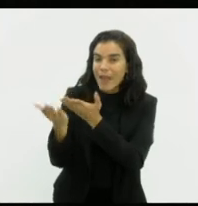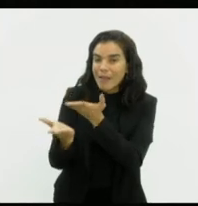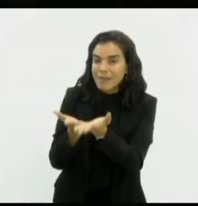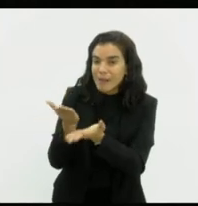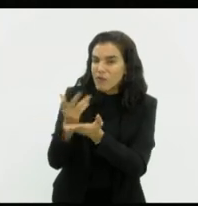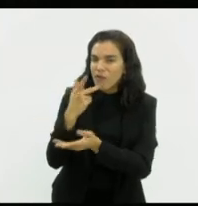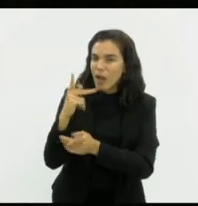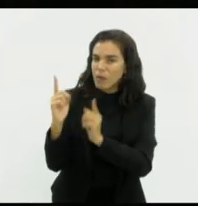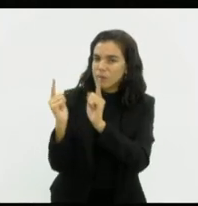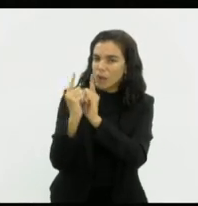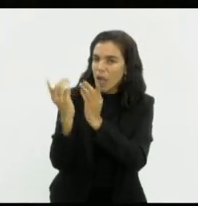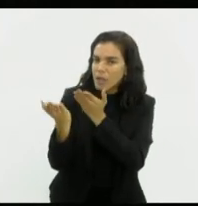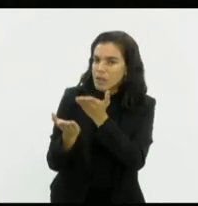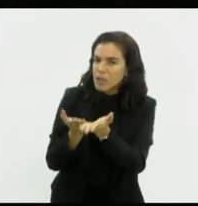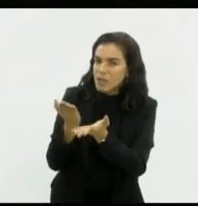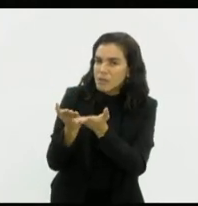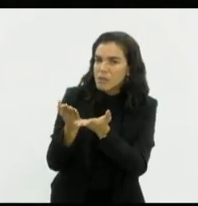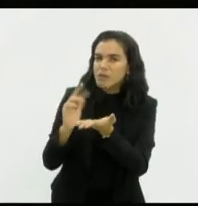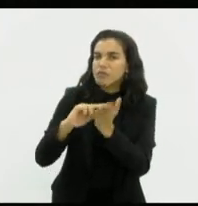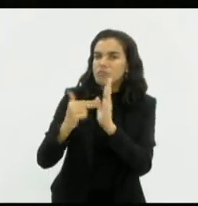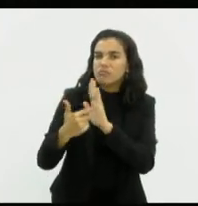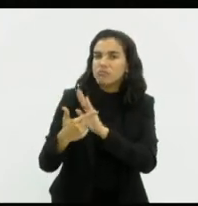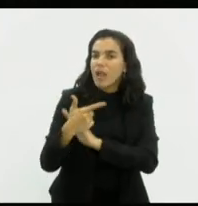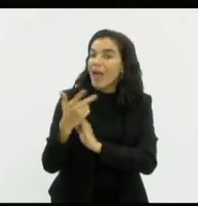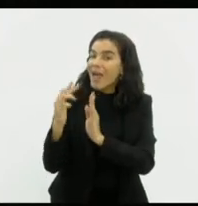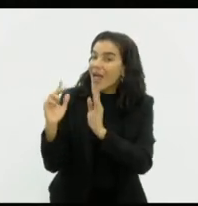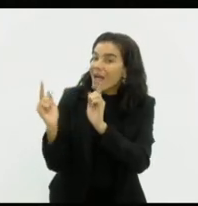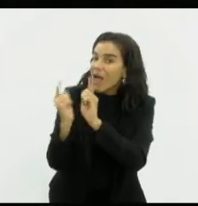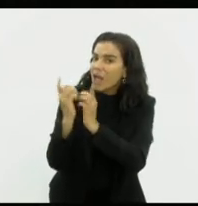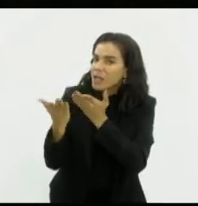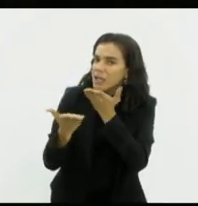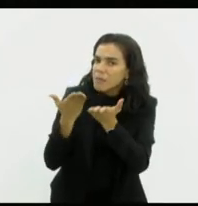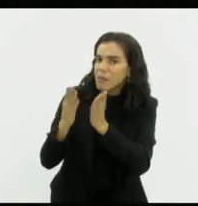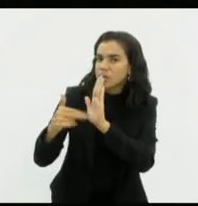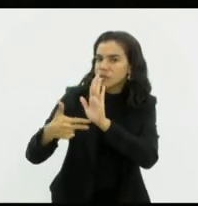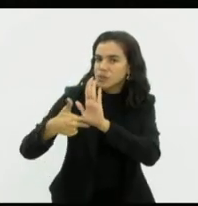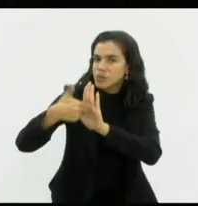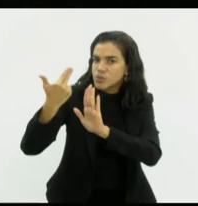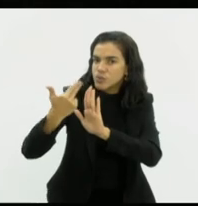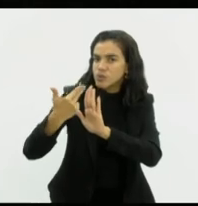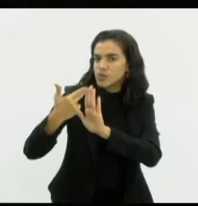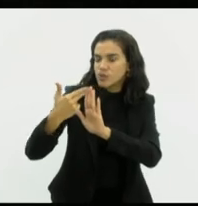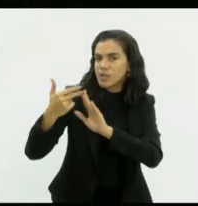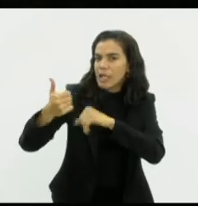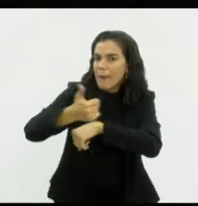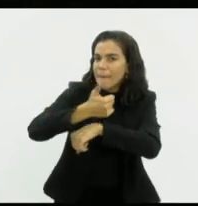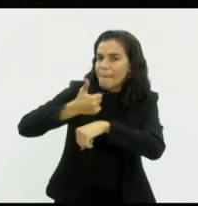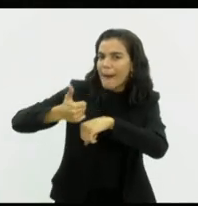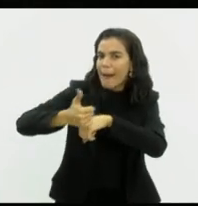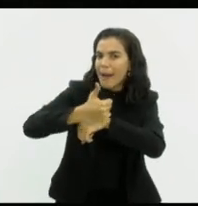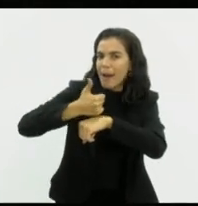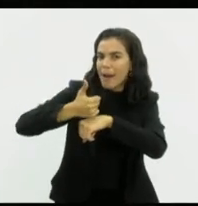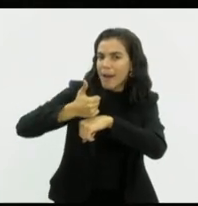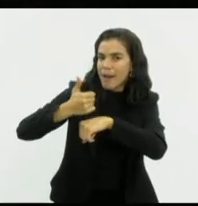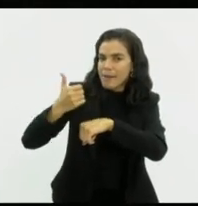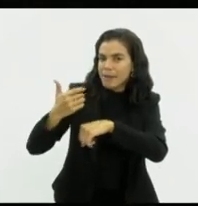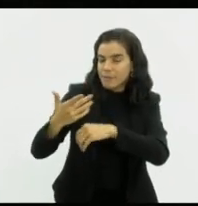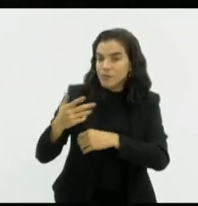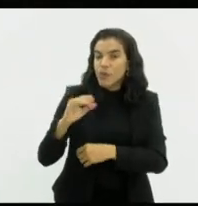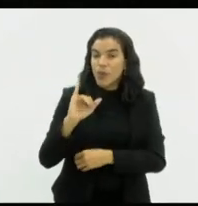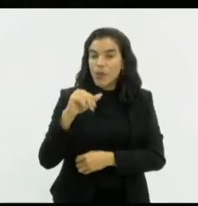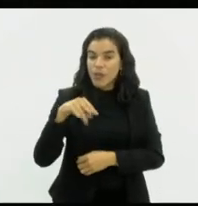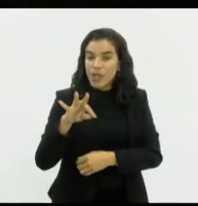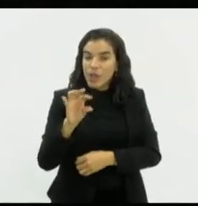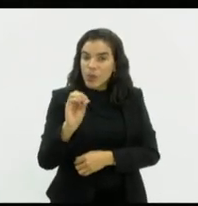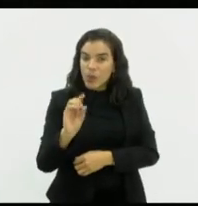falo atendimento, a todos os deputados que estão me ouvindo, é atendimento das cirurgias, que é alta complexidade. O INTO